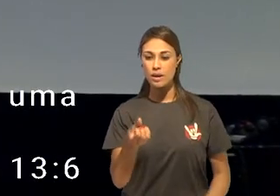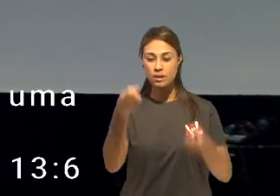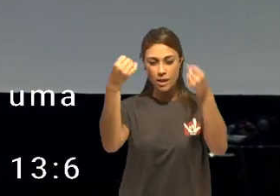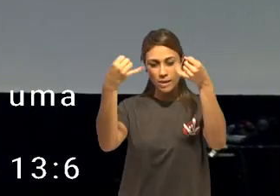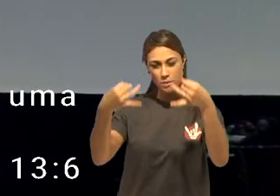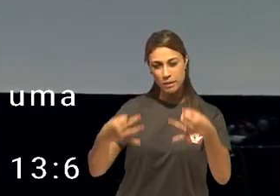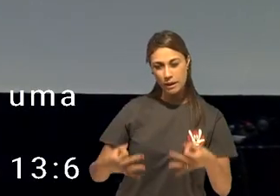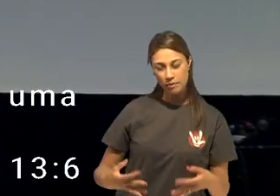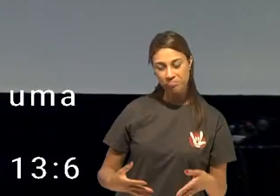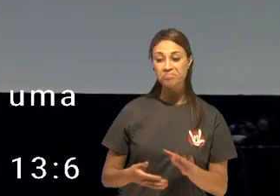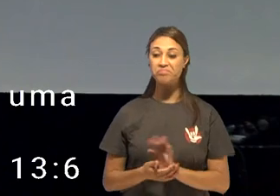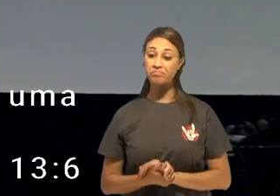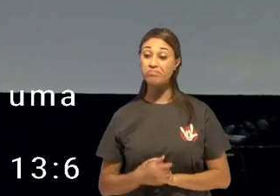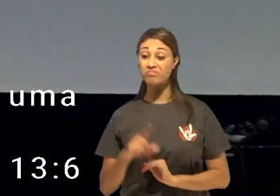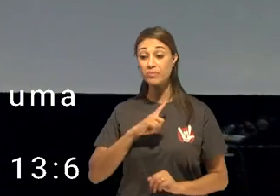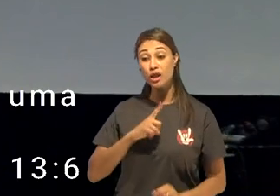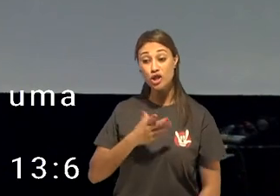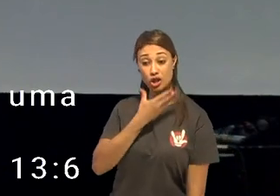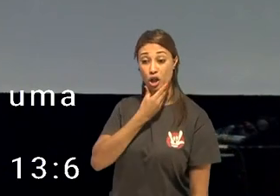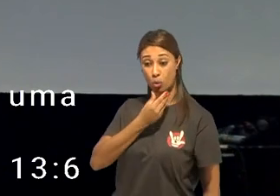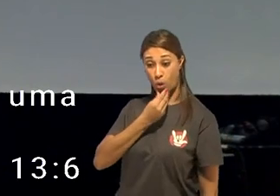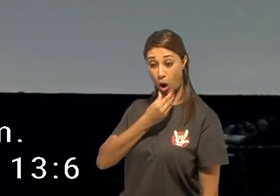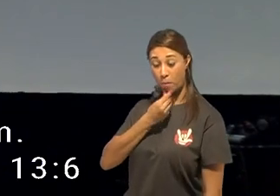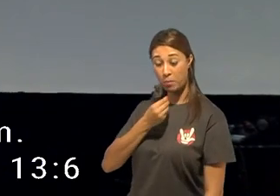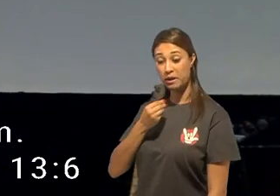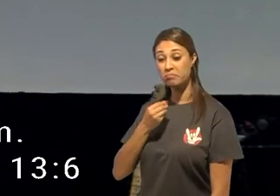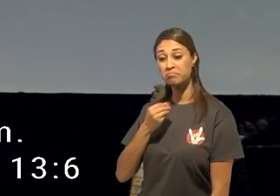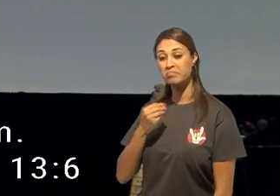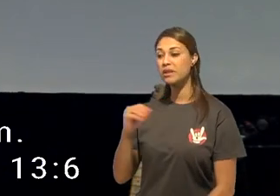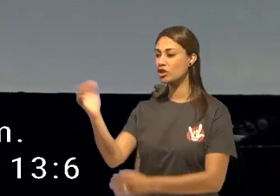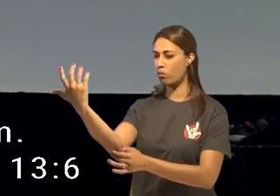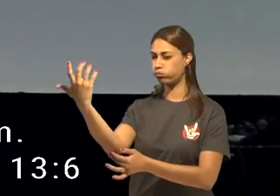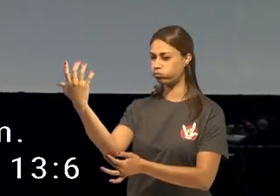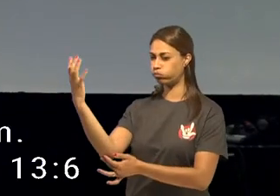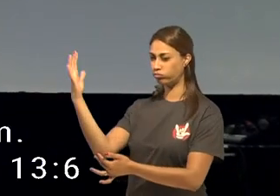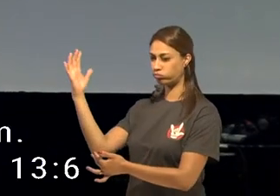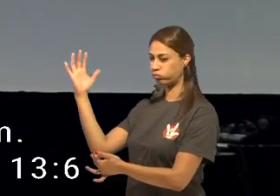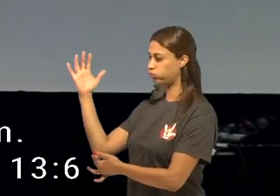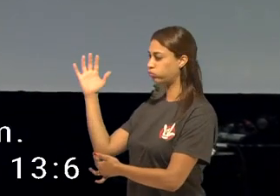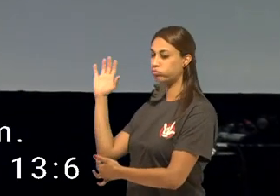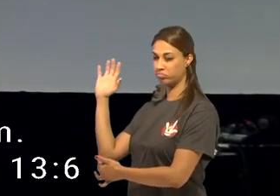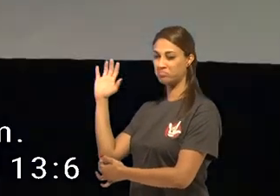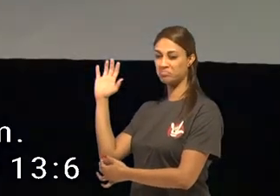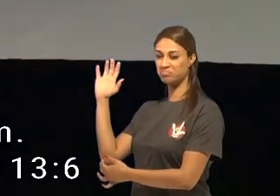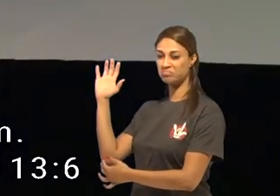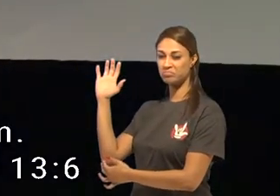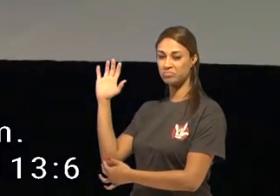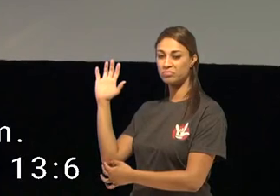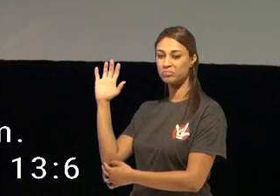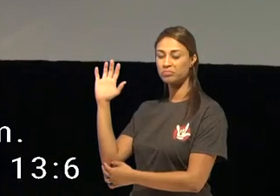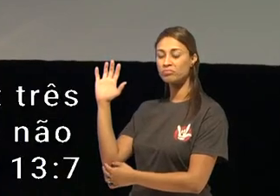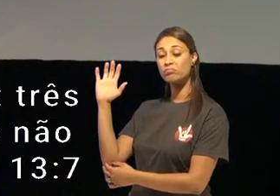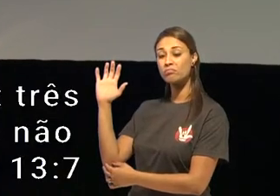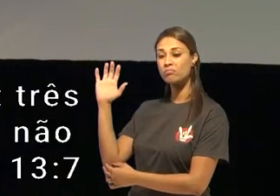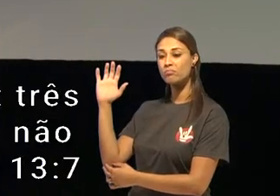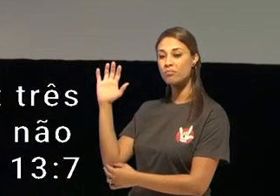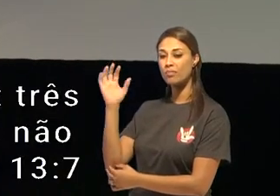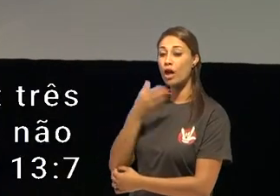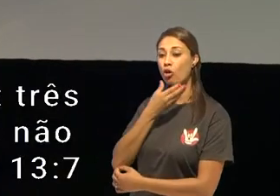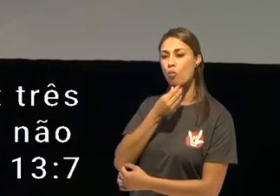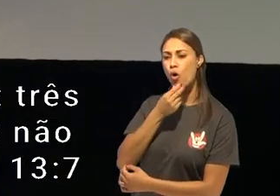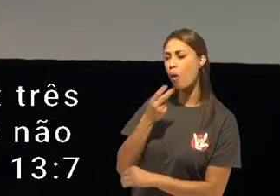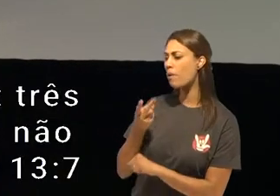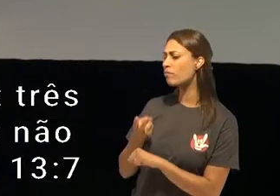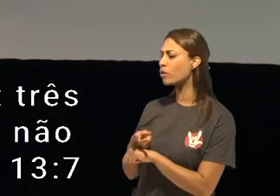tinha uma figueira plantada em sua vinha, foi procurar fruto nela e não achou nenhum. Por